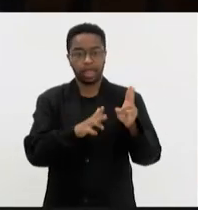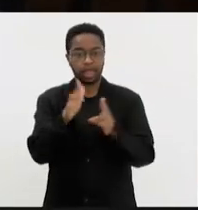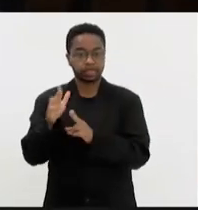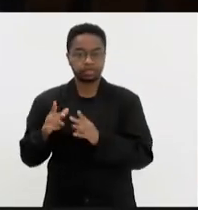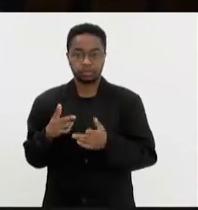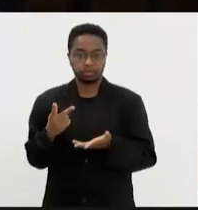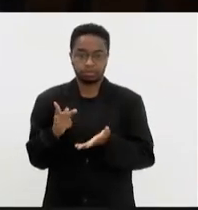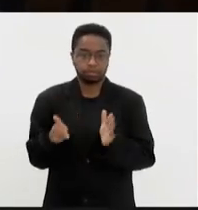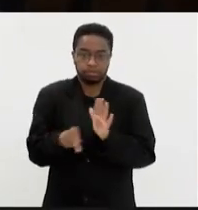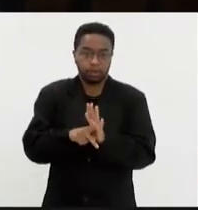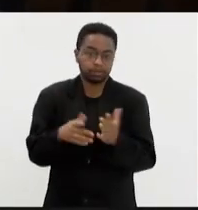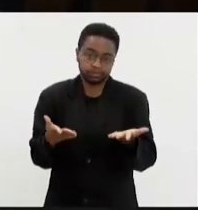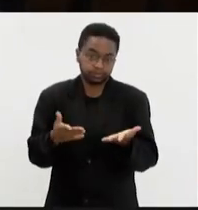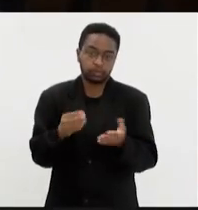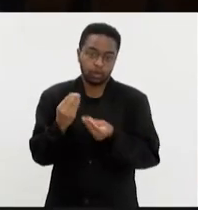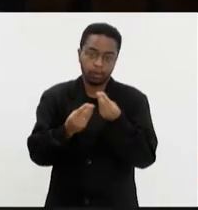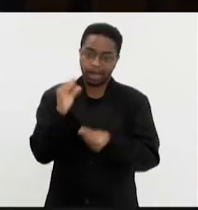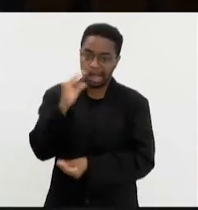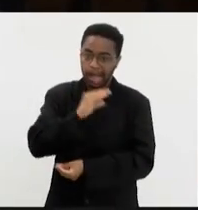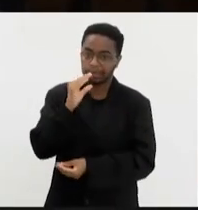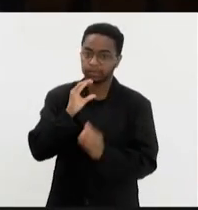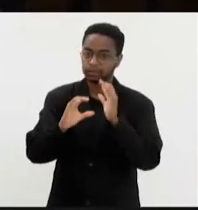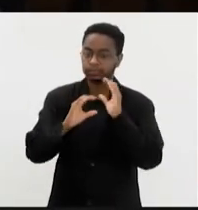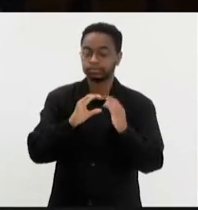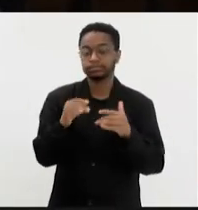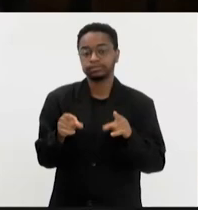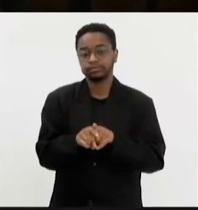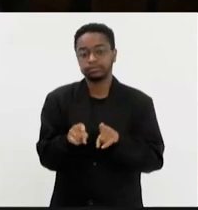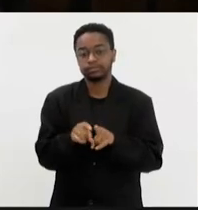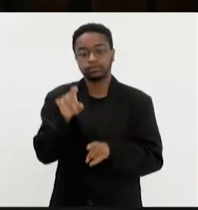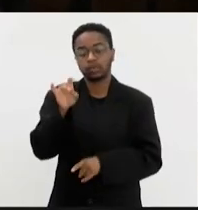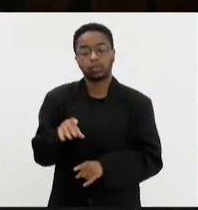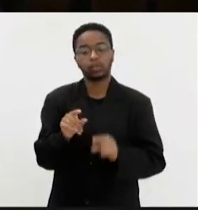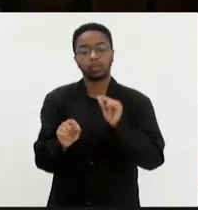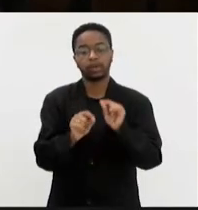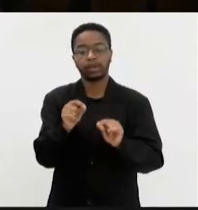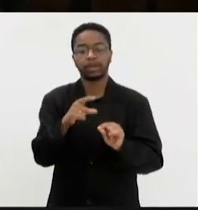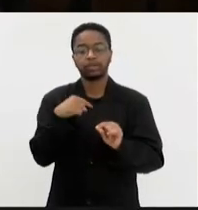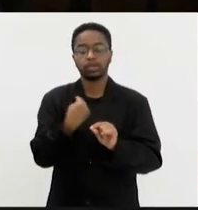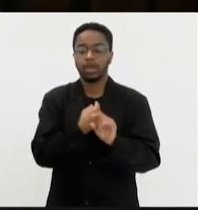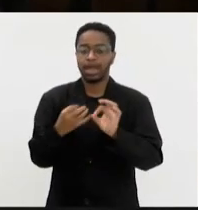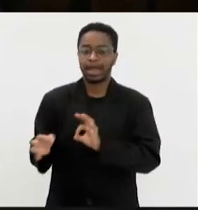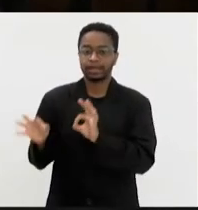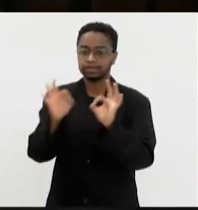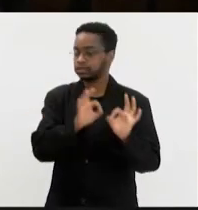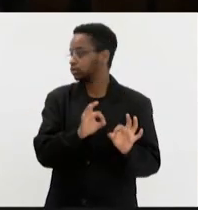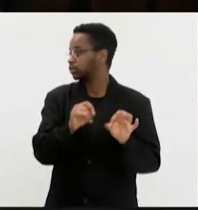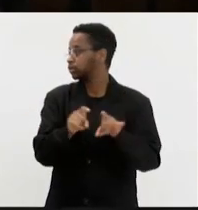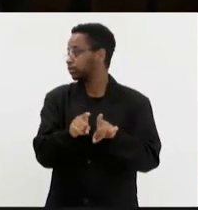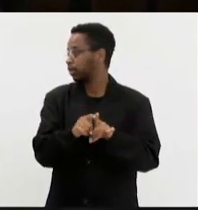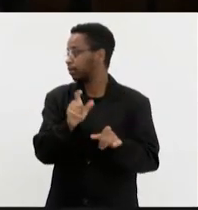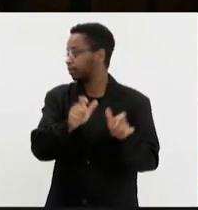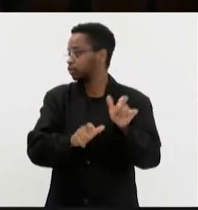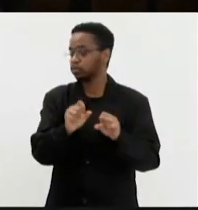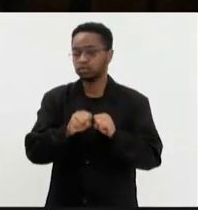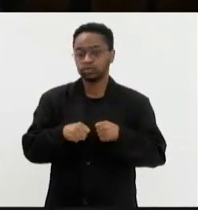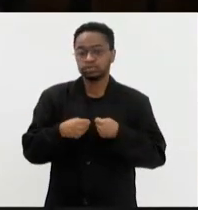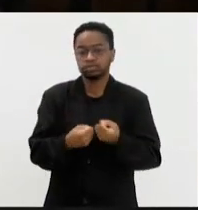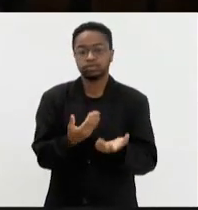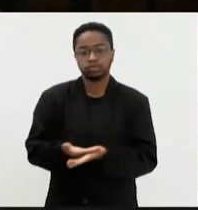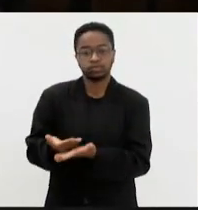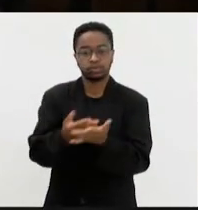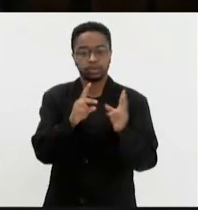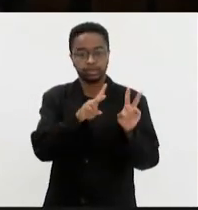a velocidade dessa comunicação eh e por fim a gente tem assistido e quem se dedica à literatura nesse